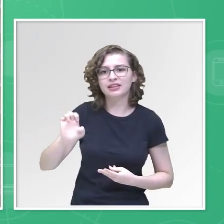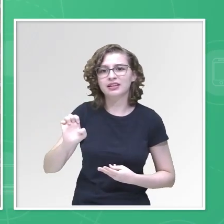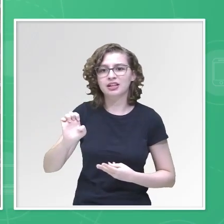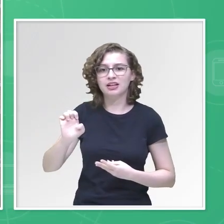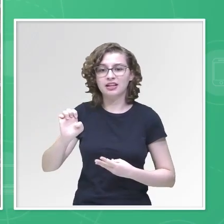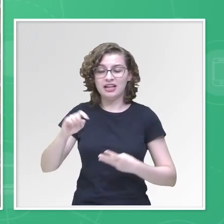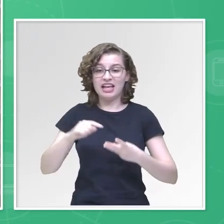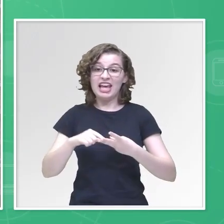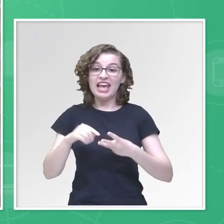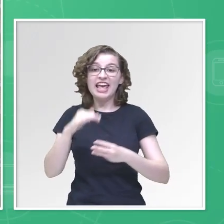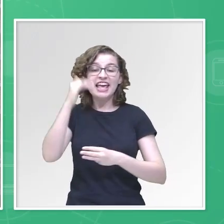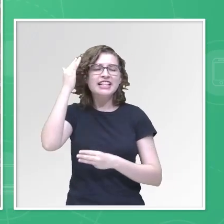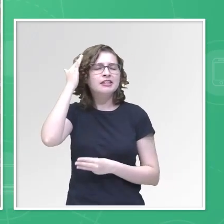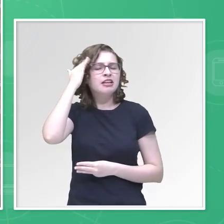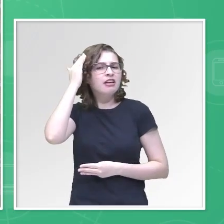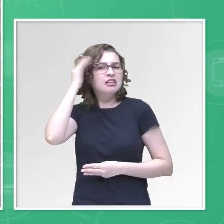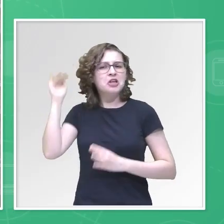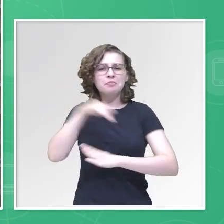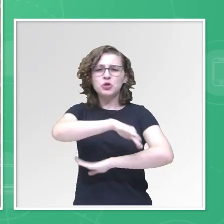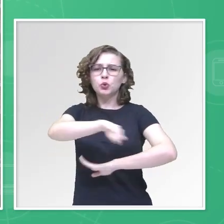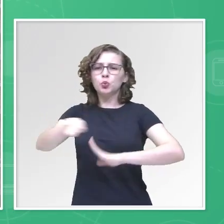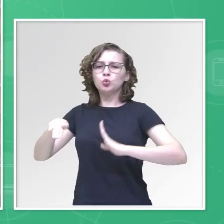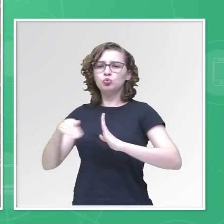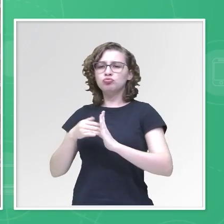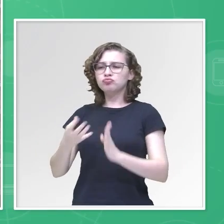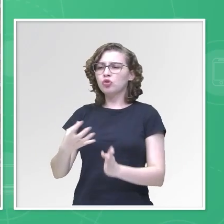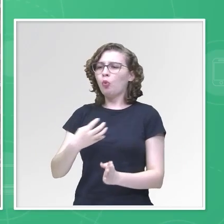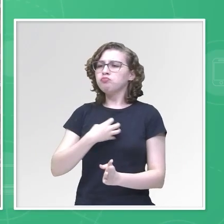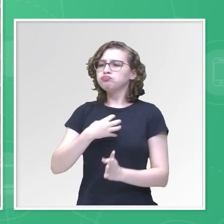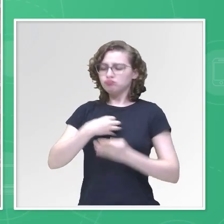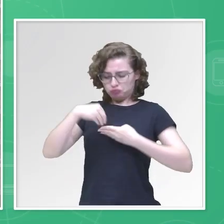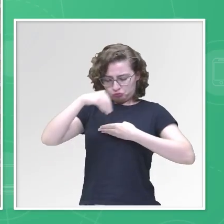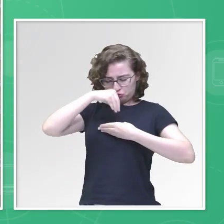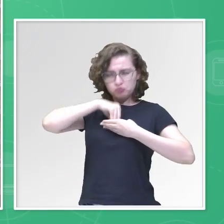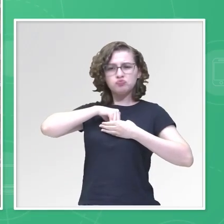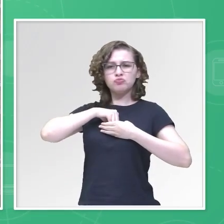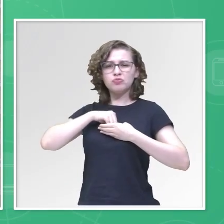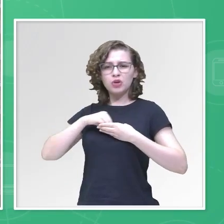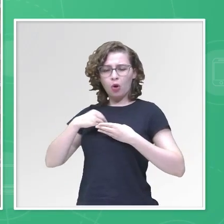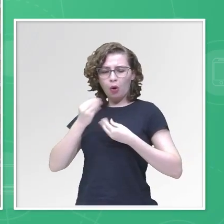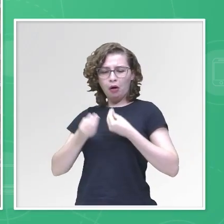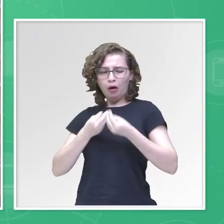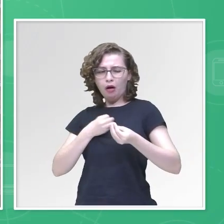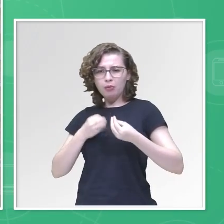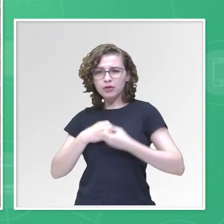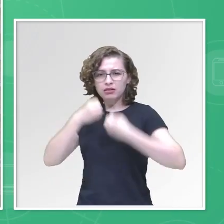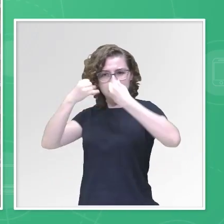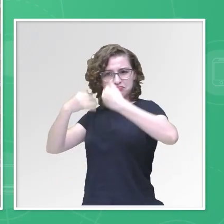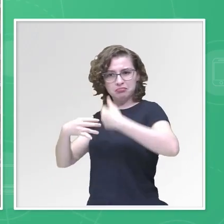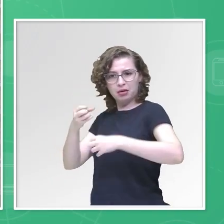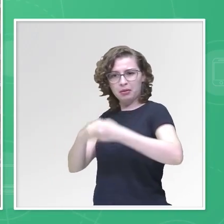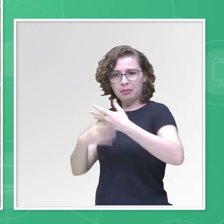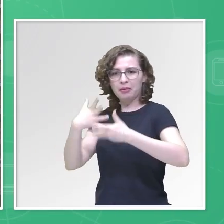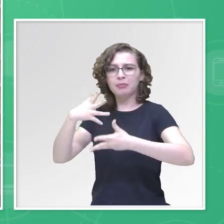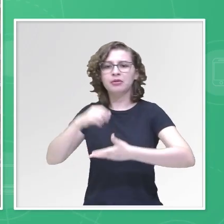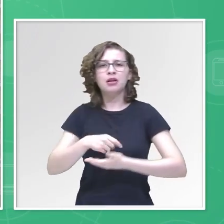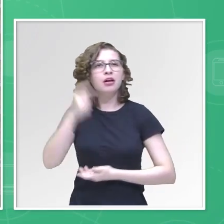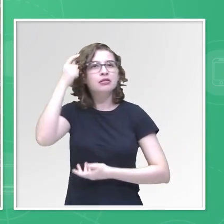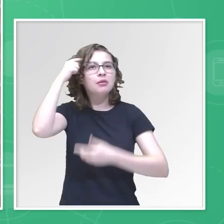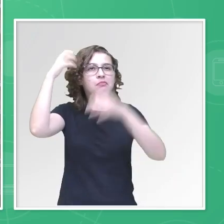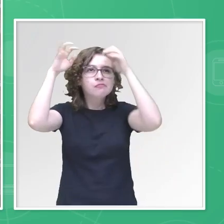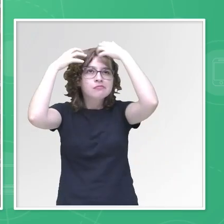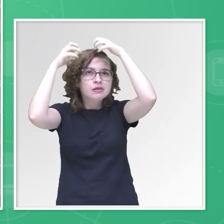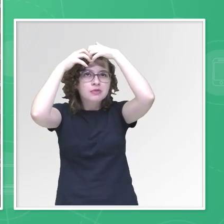conhece sentimentos as emoções dos personagens Esse é o narrador onisciente e ele também é em terceira pessoa esse narrador